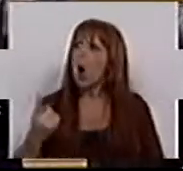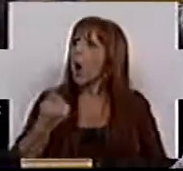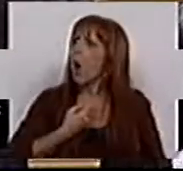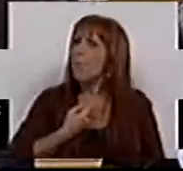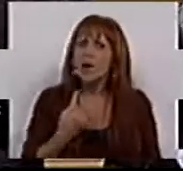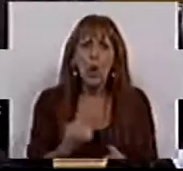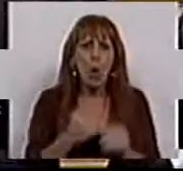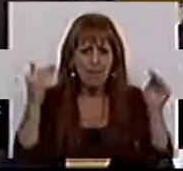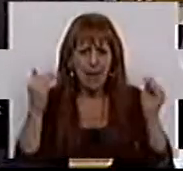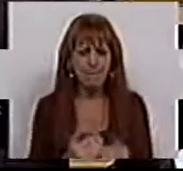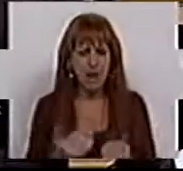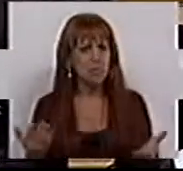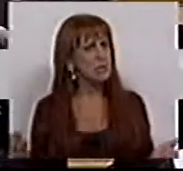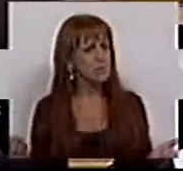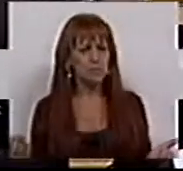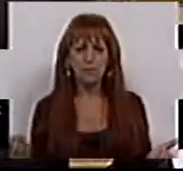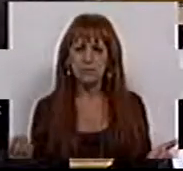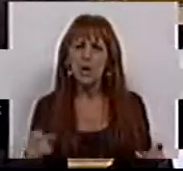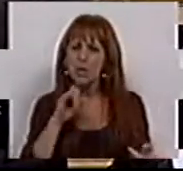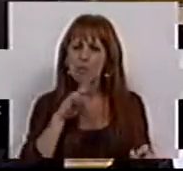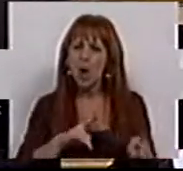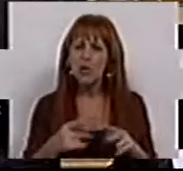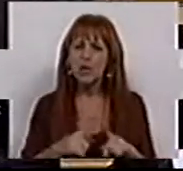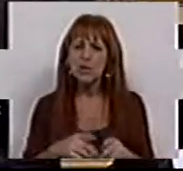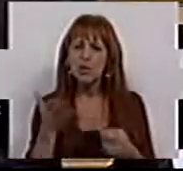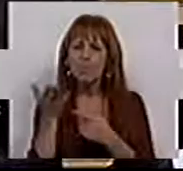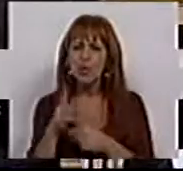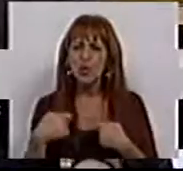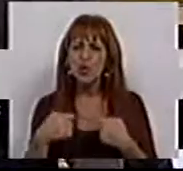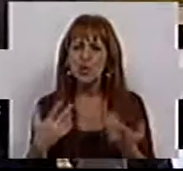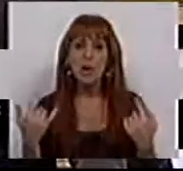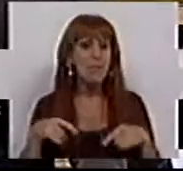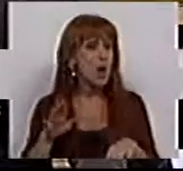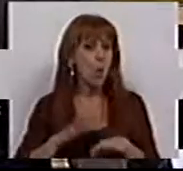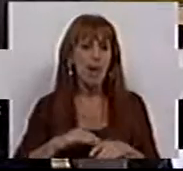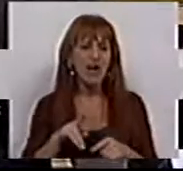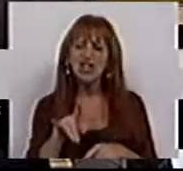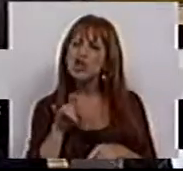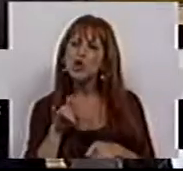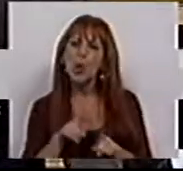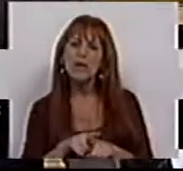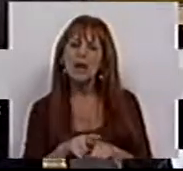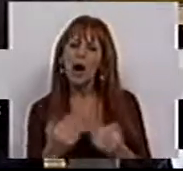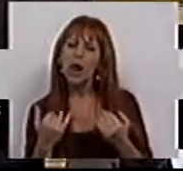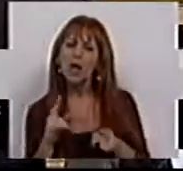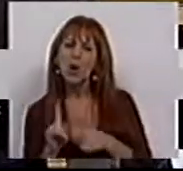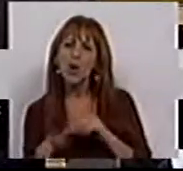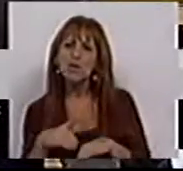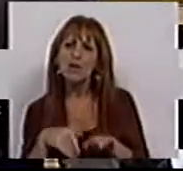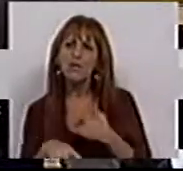obrigadas a comprar menos. Ora, isso pode haver alterações de padrões de consumo, mas não é por uma escolha informada do que se